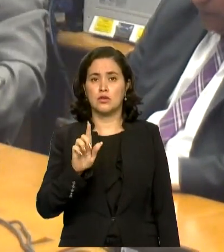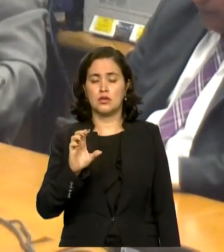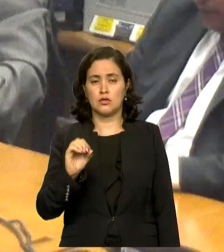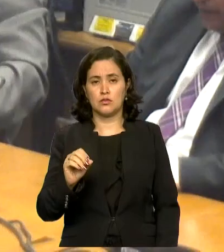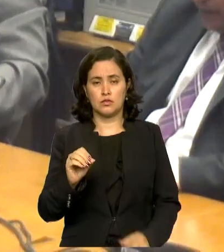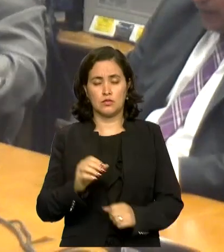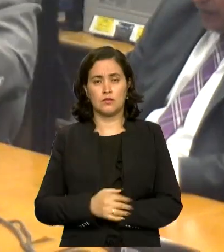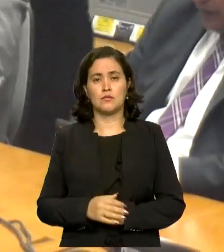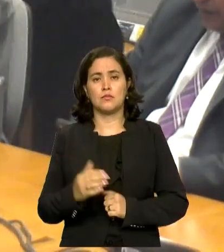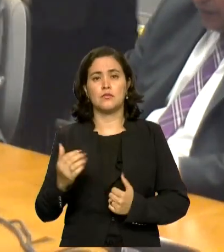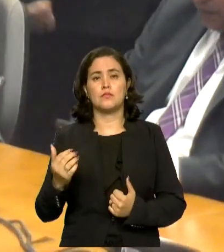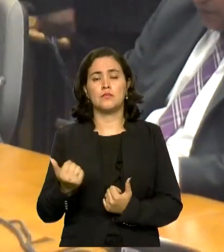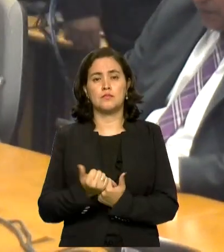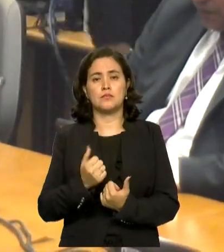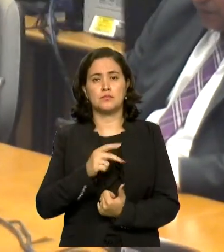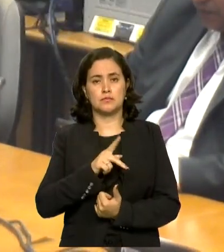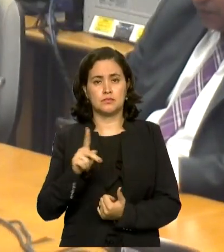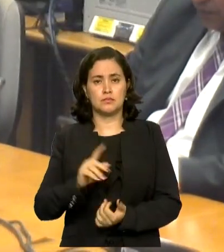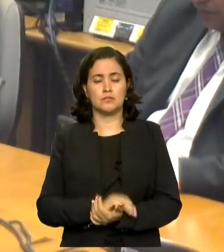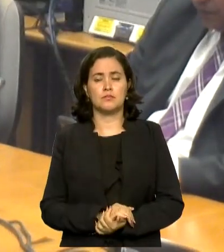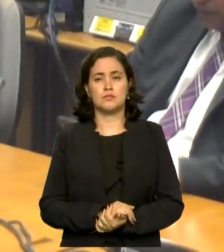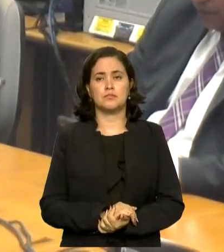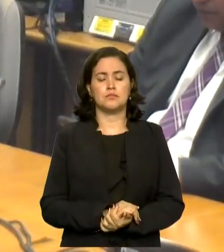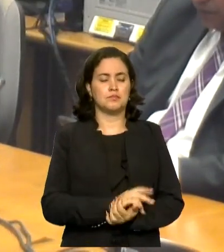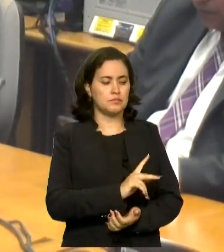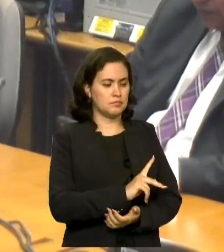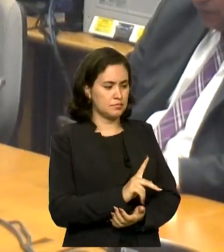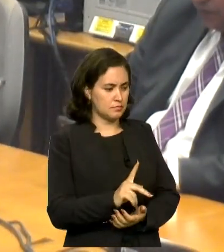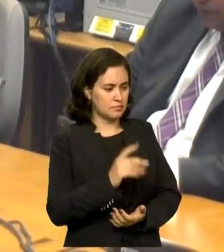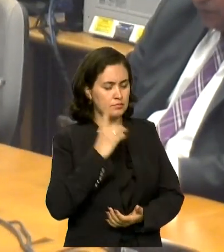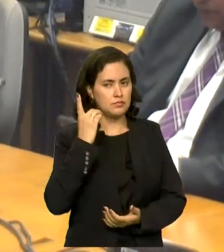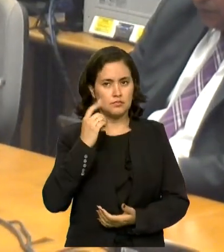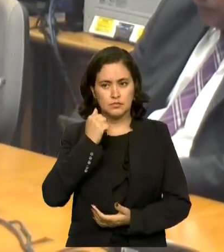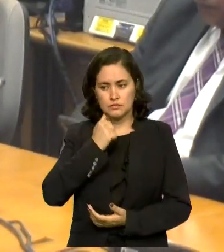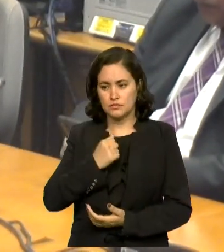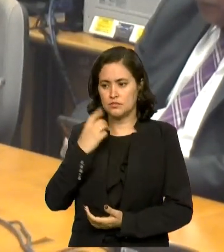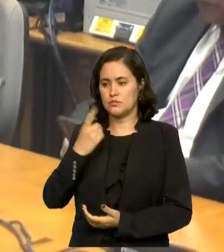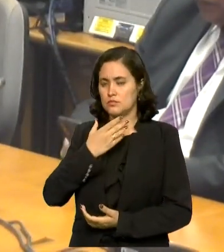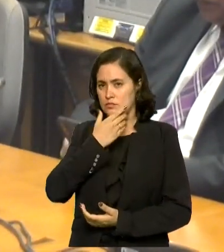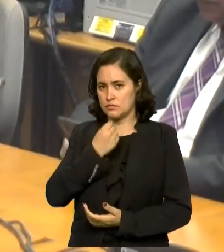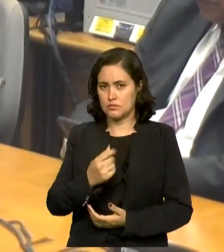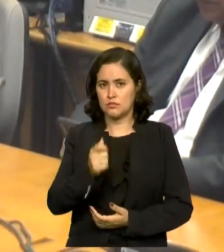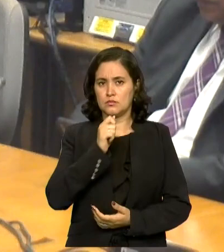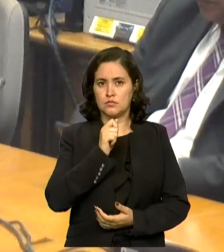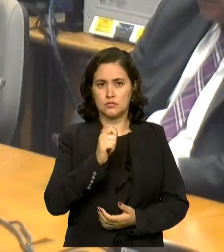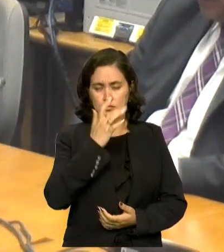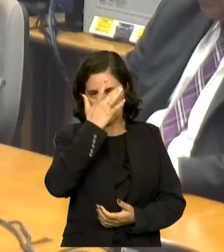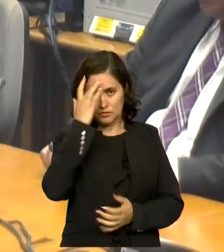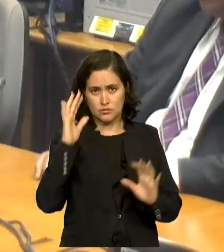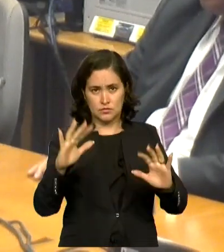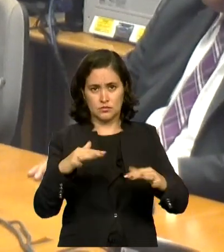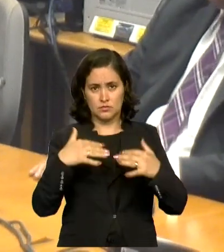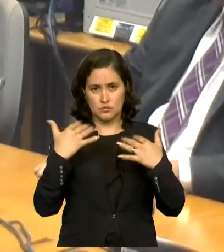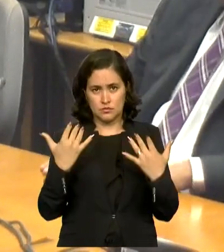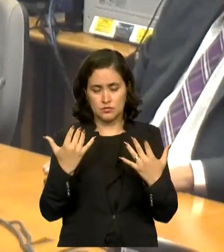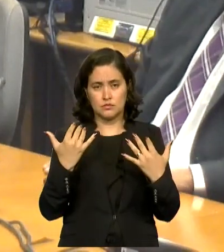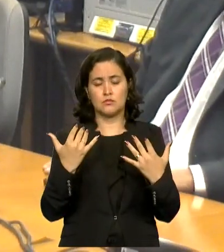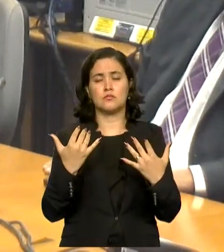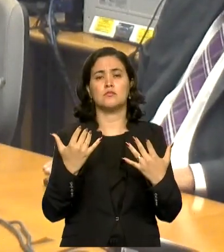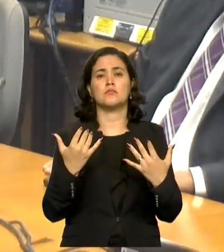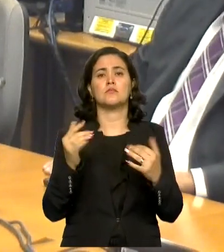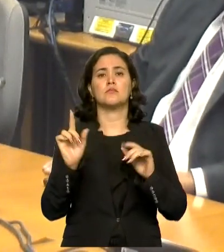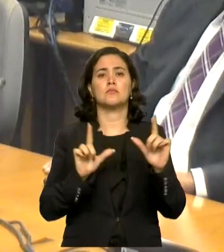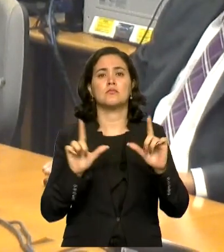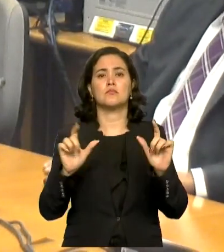Senhora presidente, senhores deputados, senhoras deputadas, membros da imprensa, pessoas que nos acompanham pelos canais da